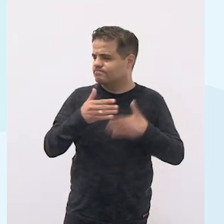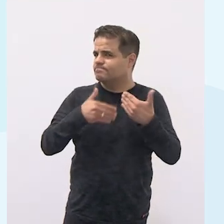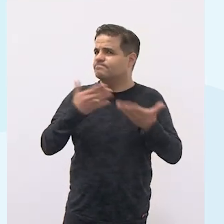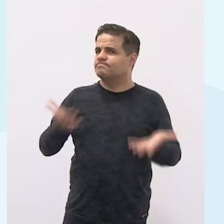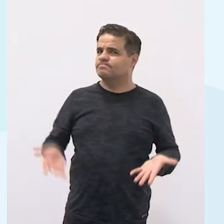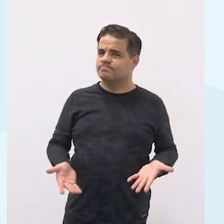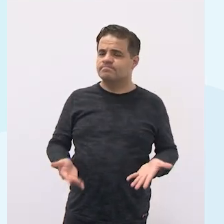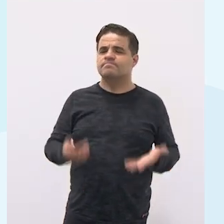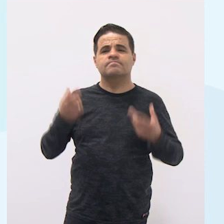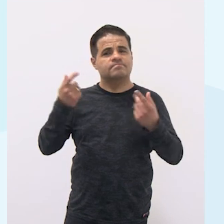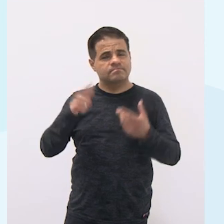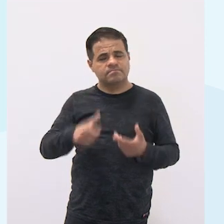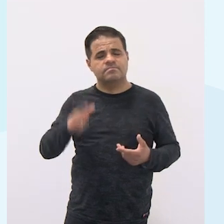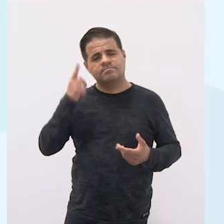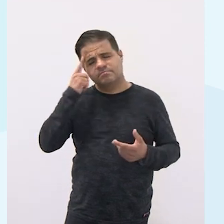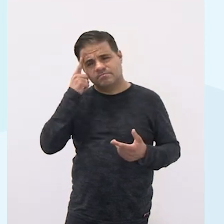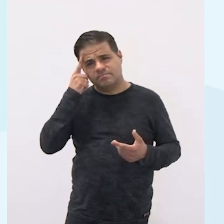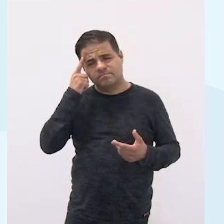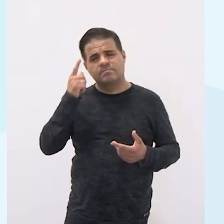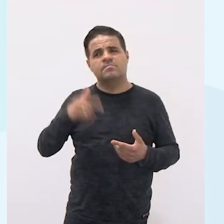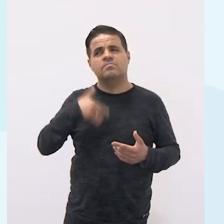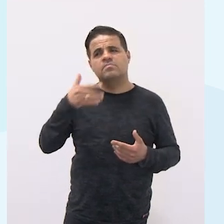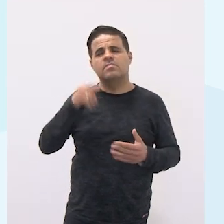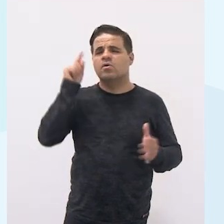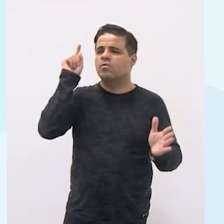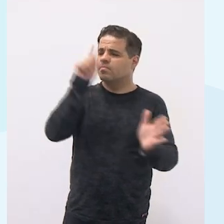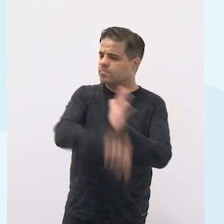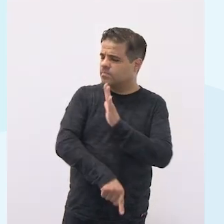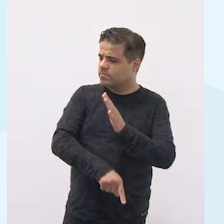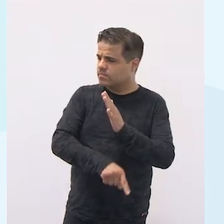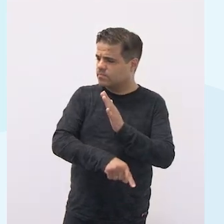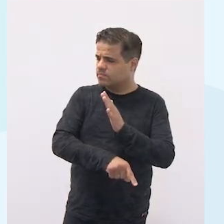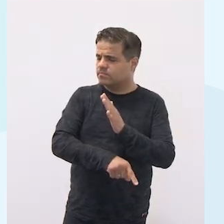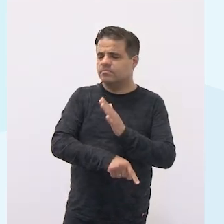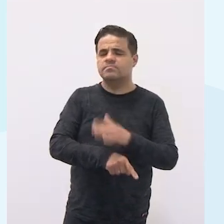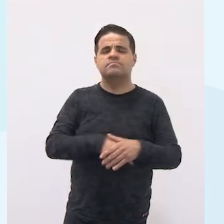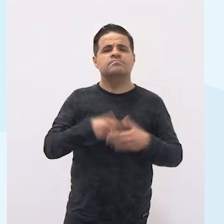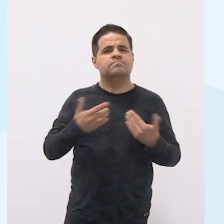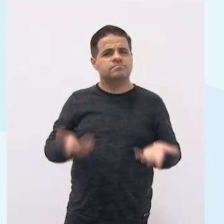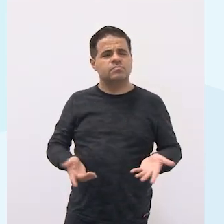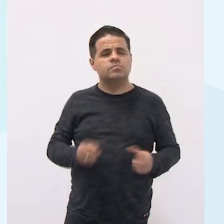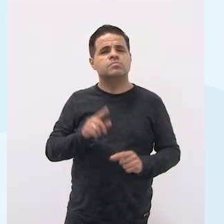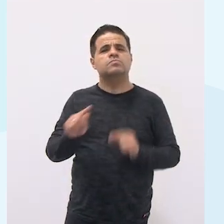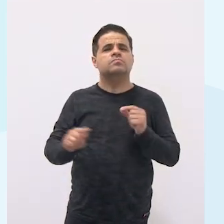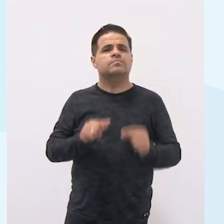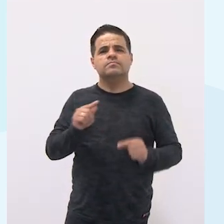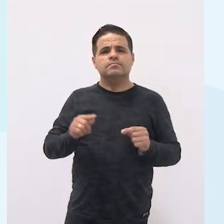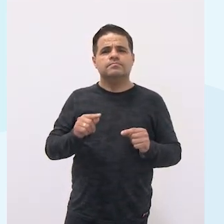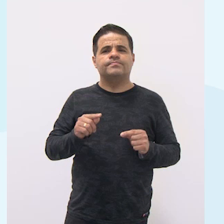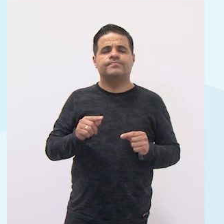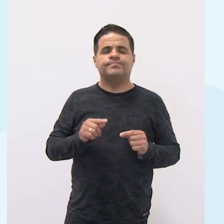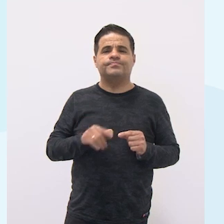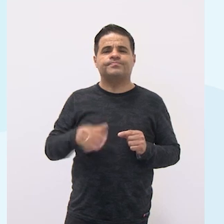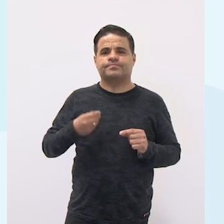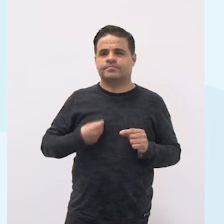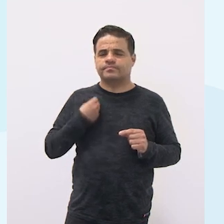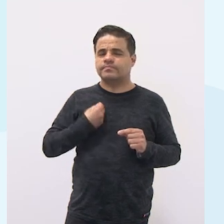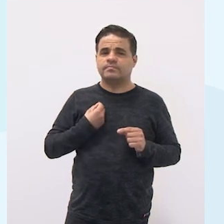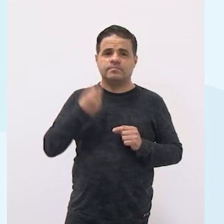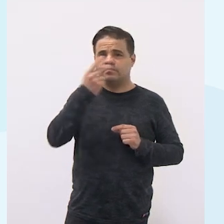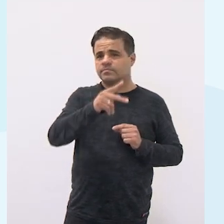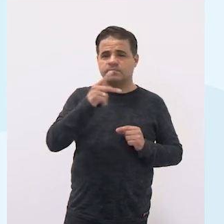a gente vê em outros trabalhos. E aí eu fui perguntar para elas como é que era a vida sexual delas.